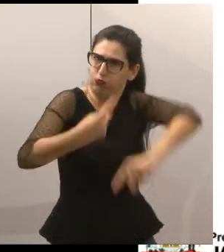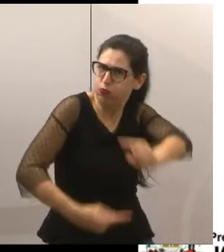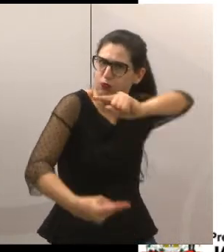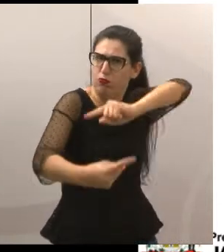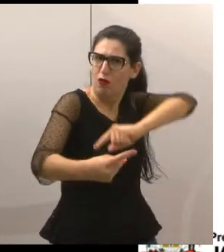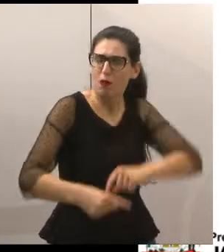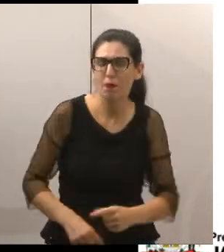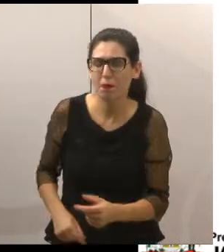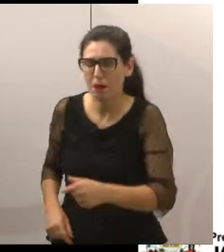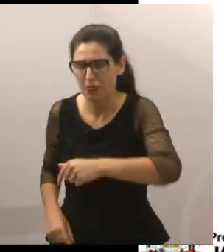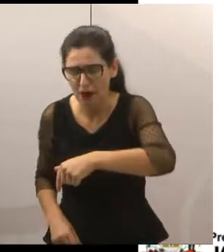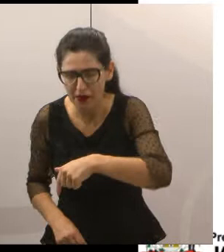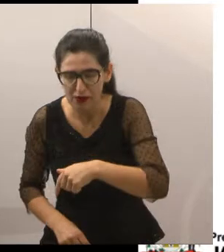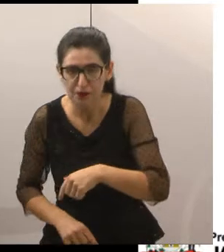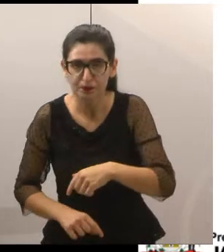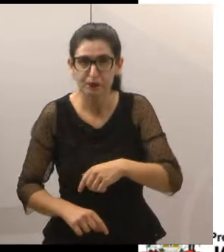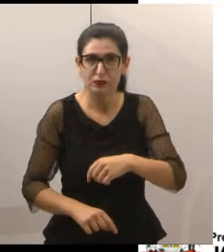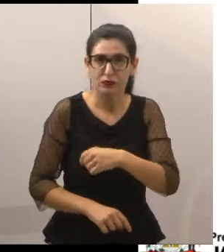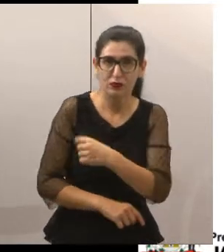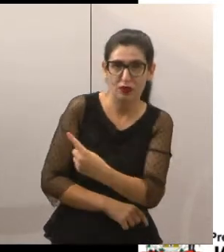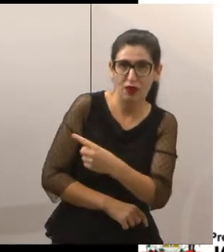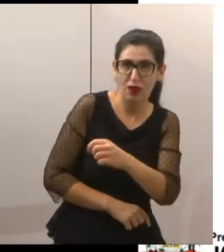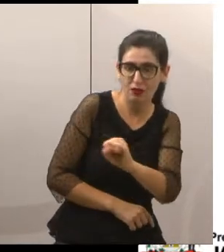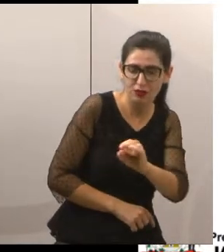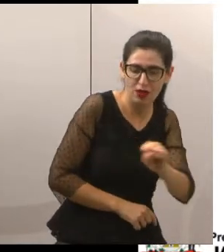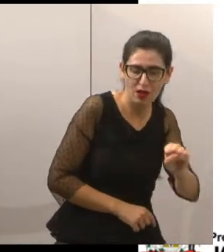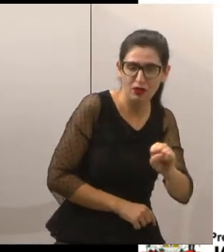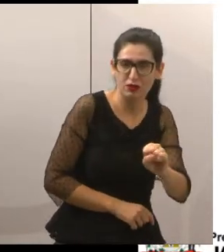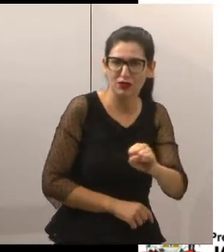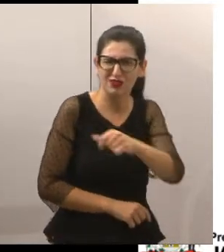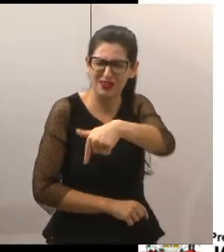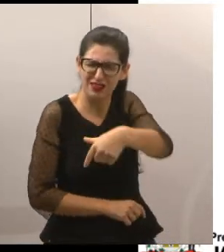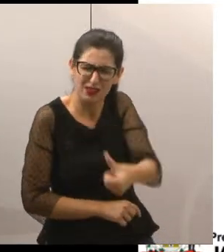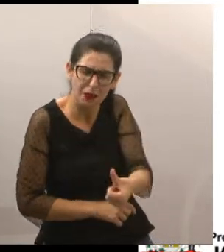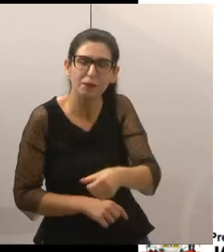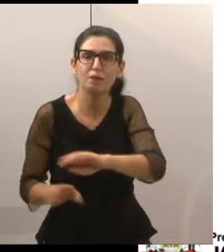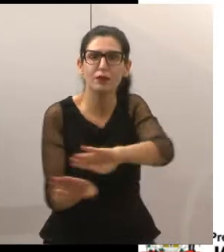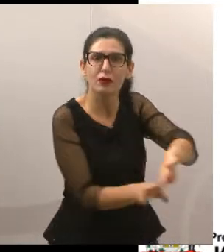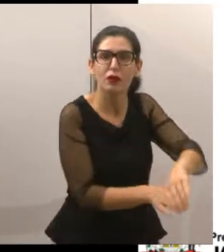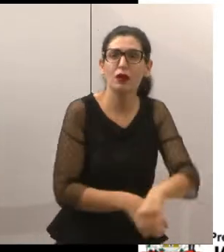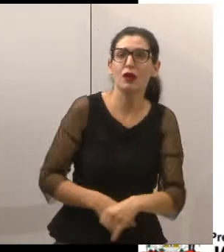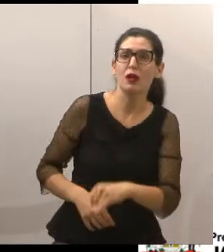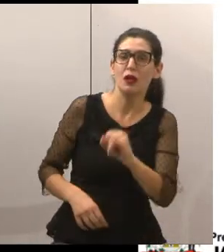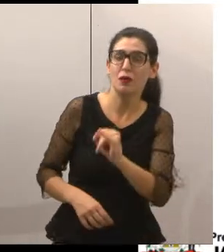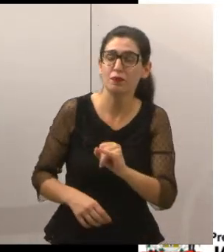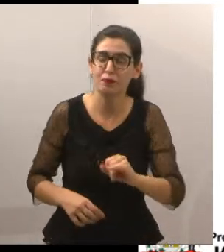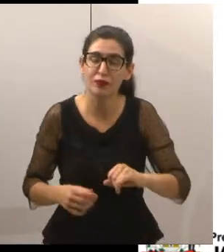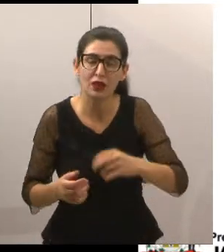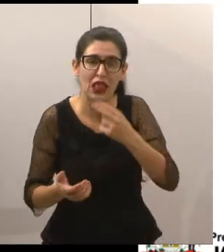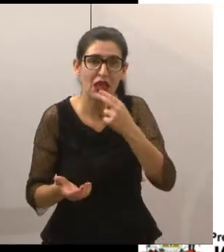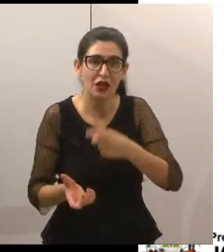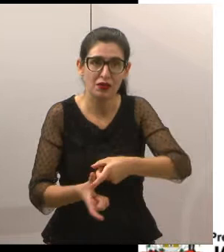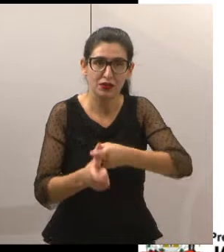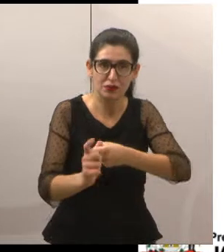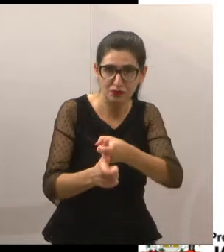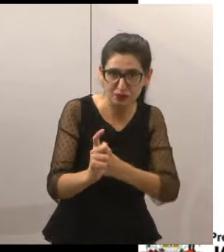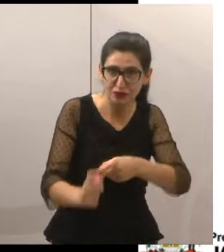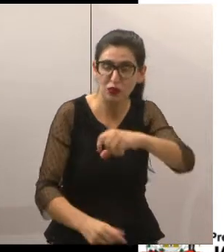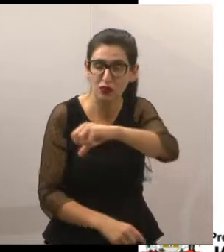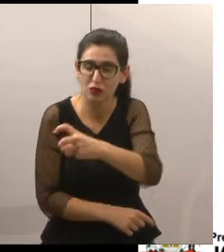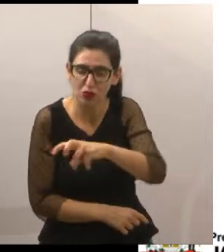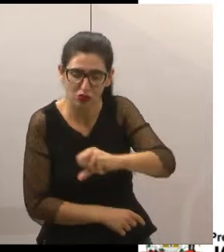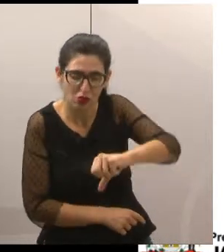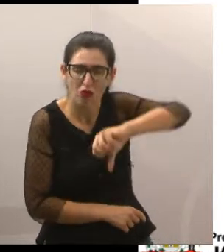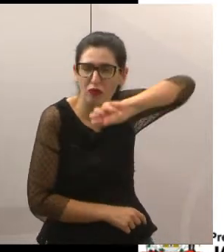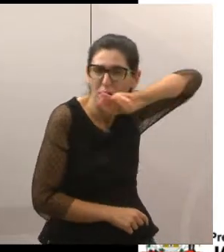dos 76 milhões de ISS, e de IPTU a gente continua próximos dos 60 milhões,